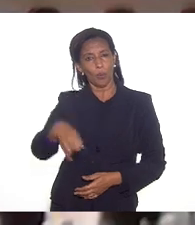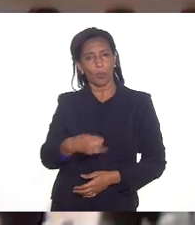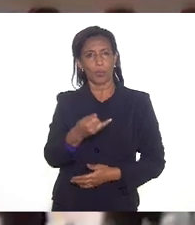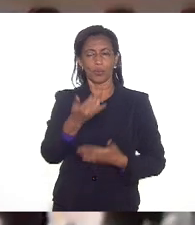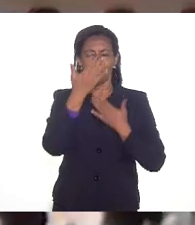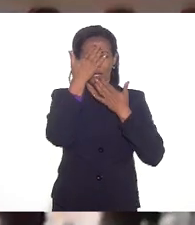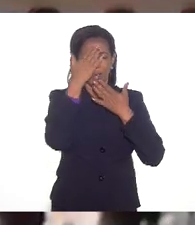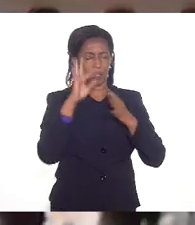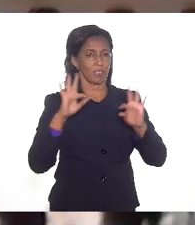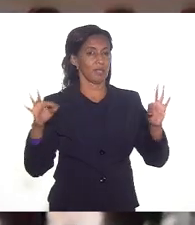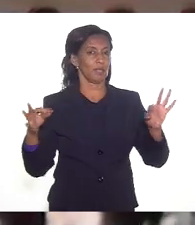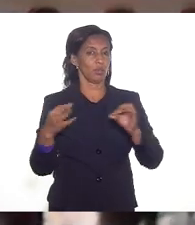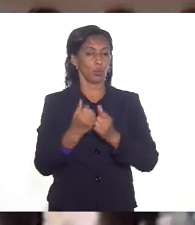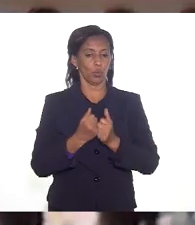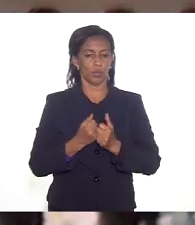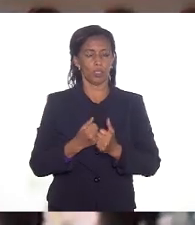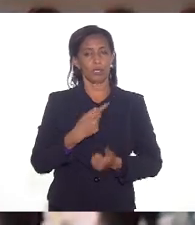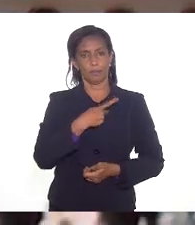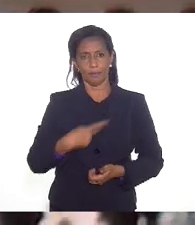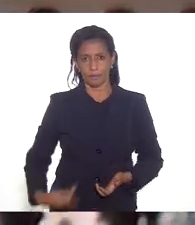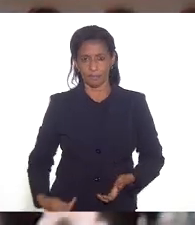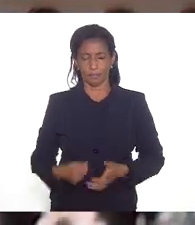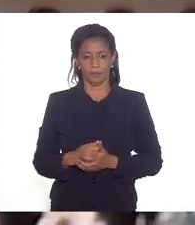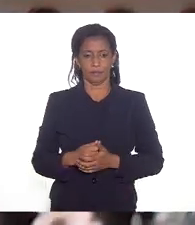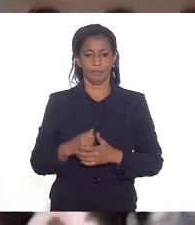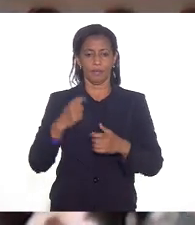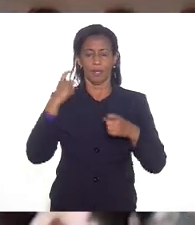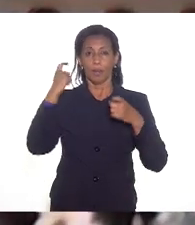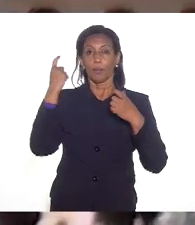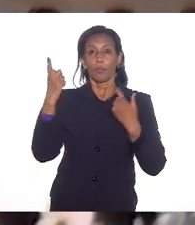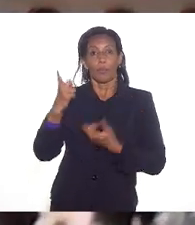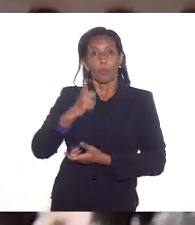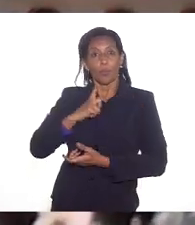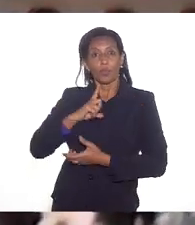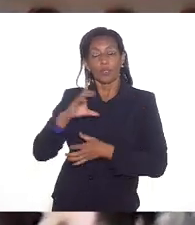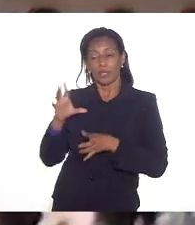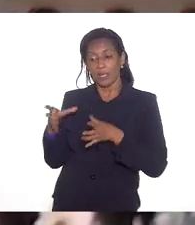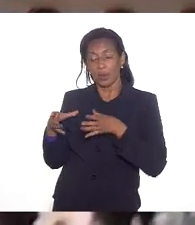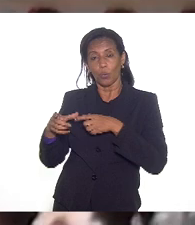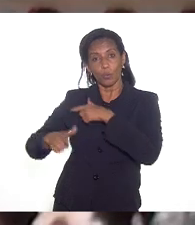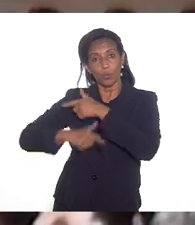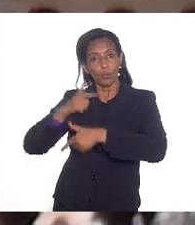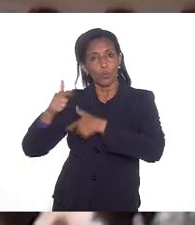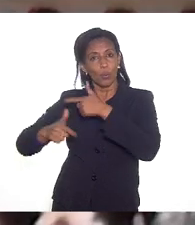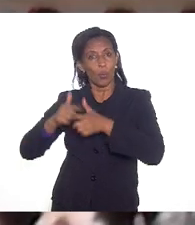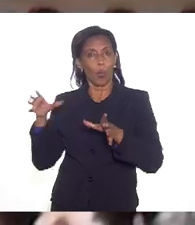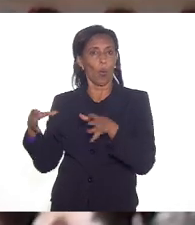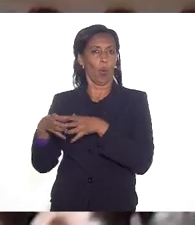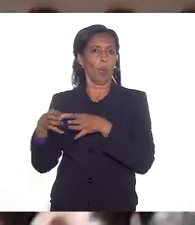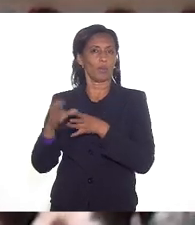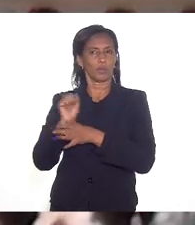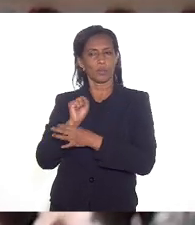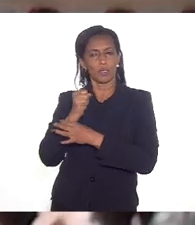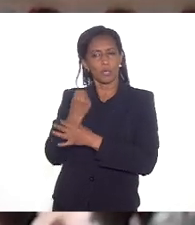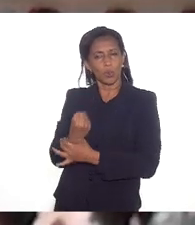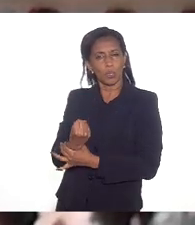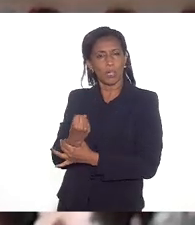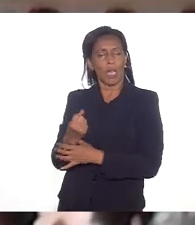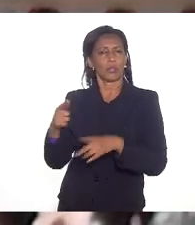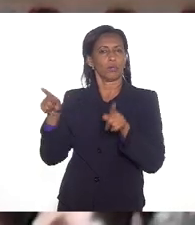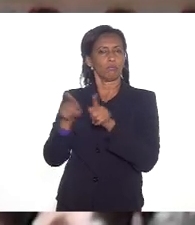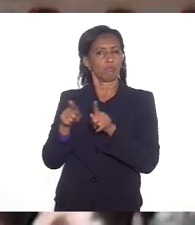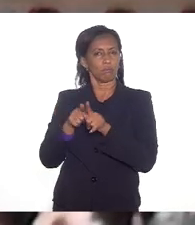agradeço a todo o Parlamento EA presidência por ocupar a presidência da comissão de trabalho Seguridade Social e legislação